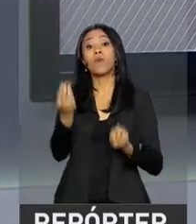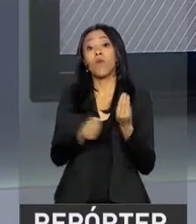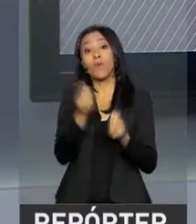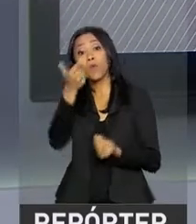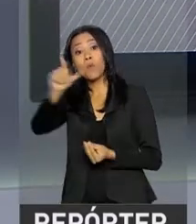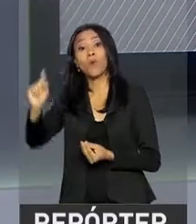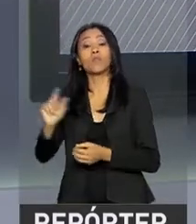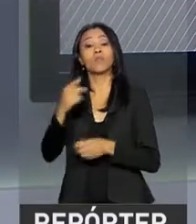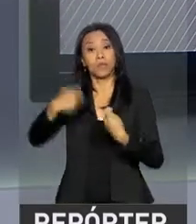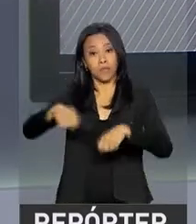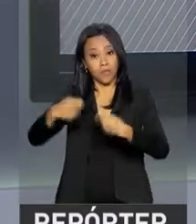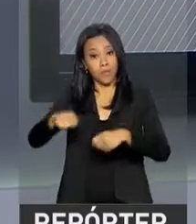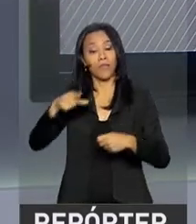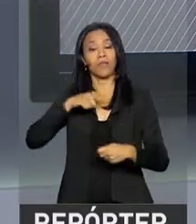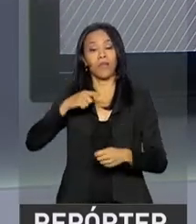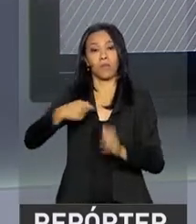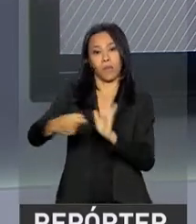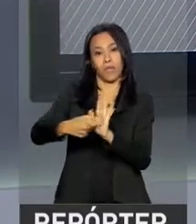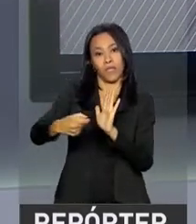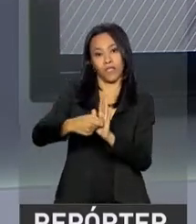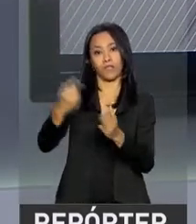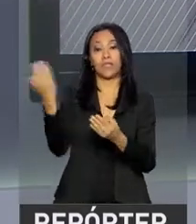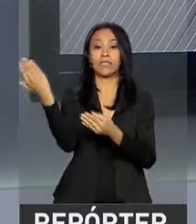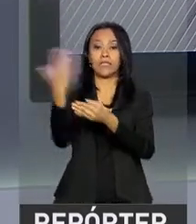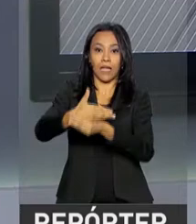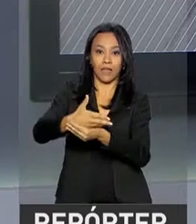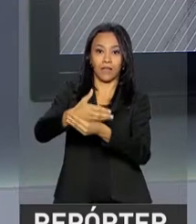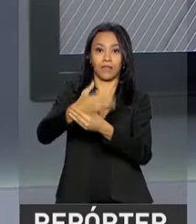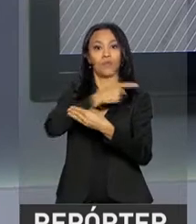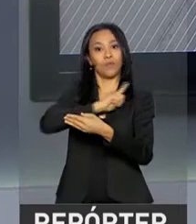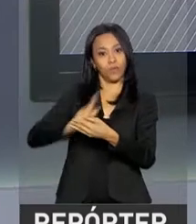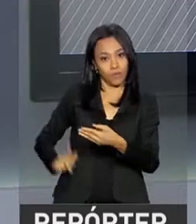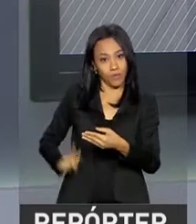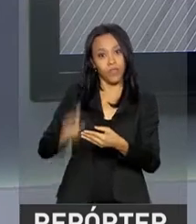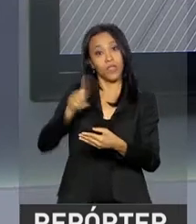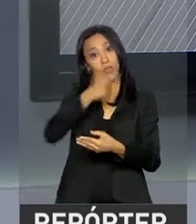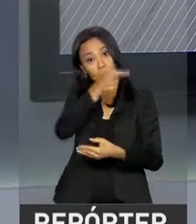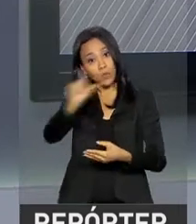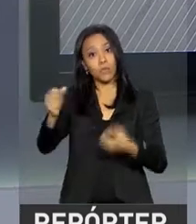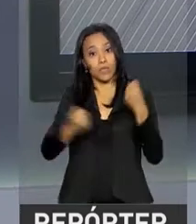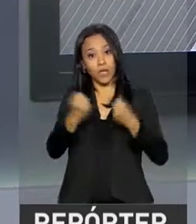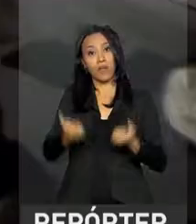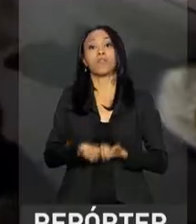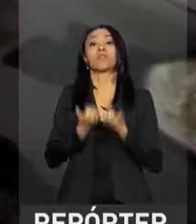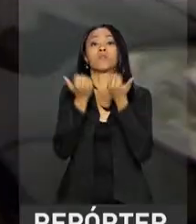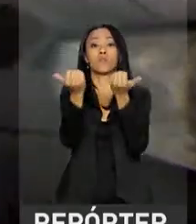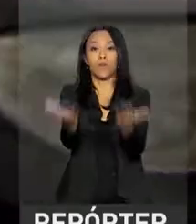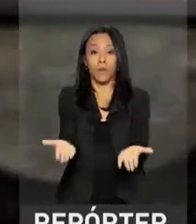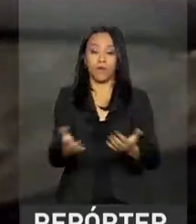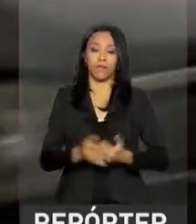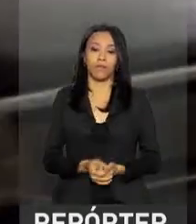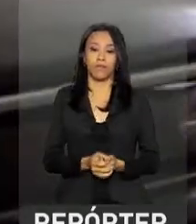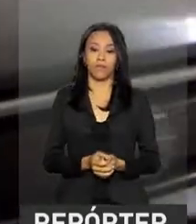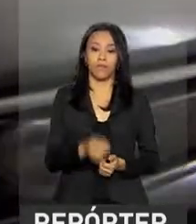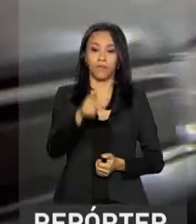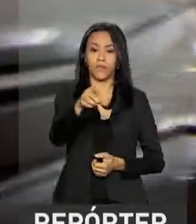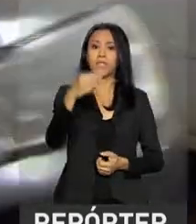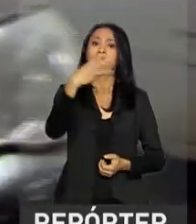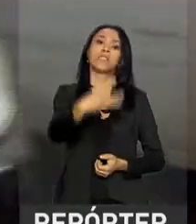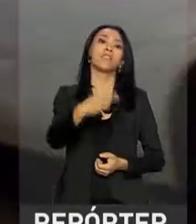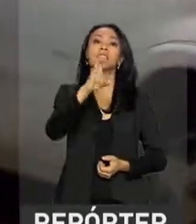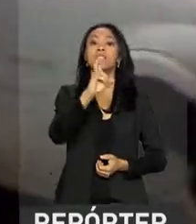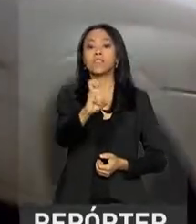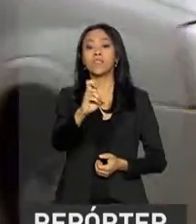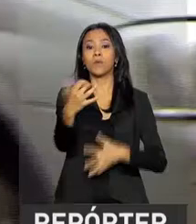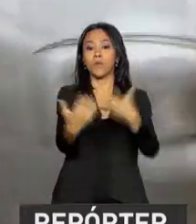táxi gov com isso os carros oficiais fora de uso estão sendo doados são 35